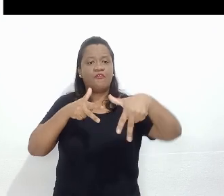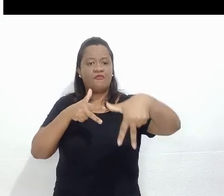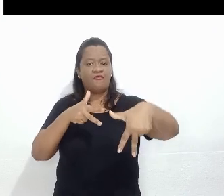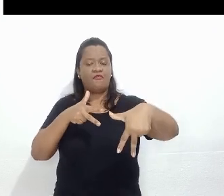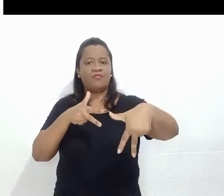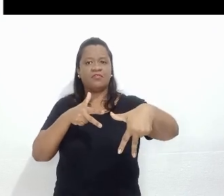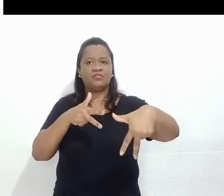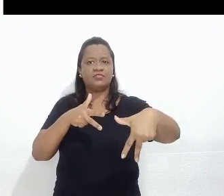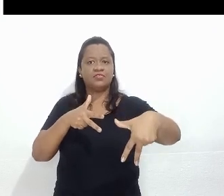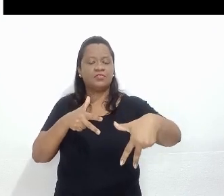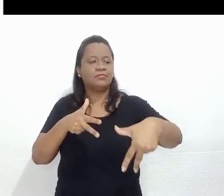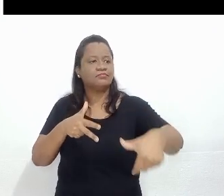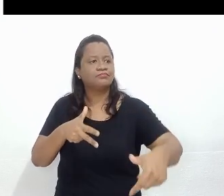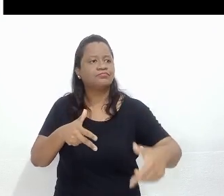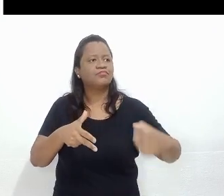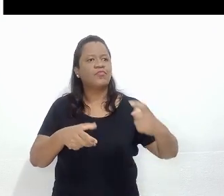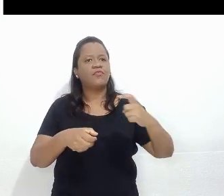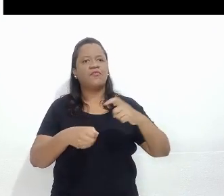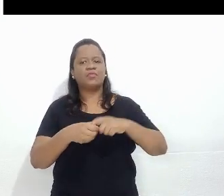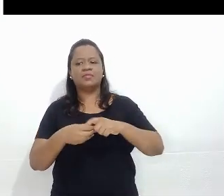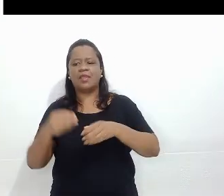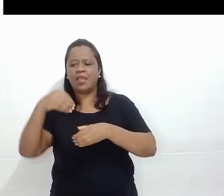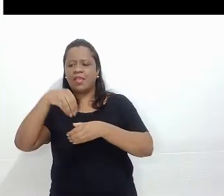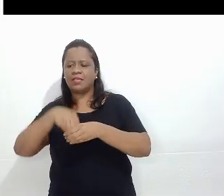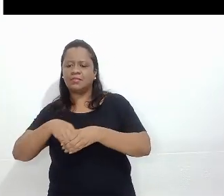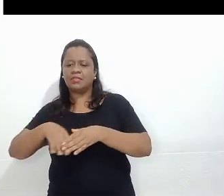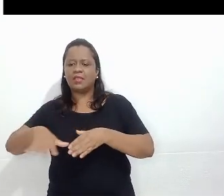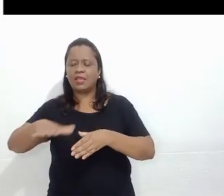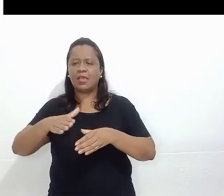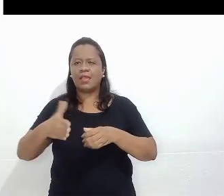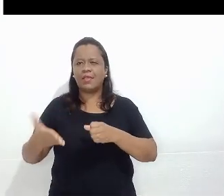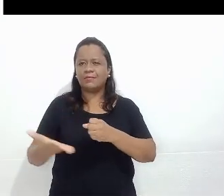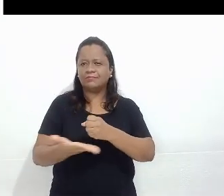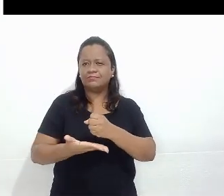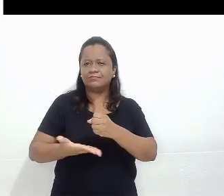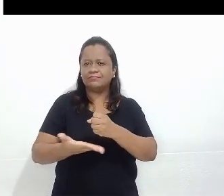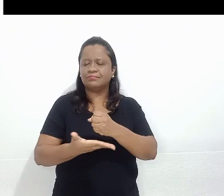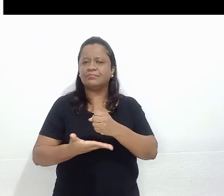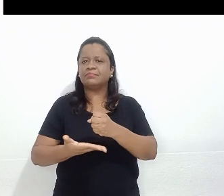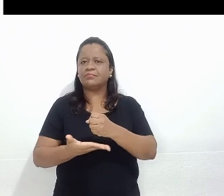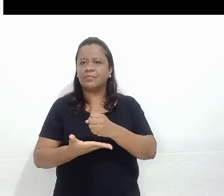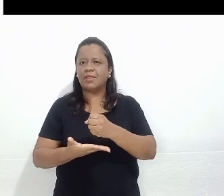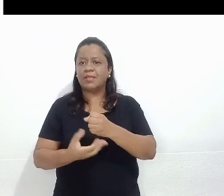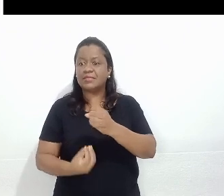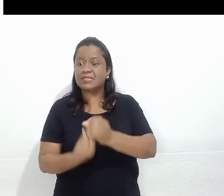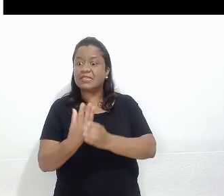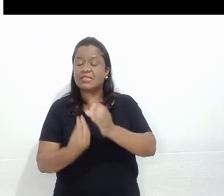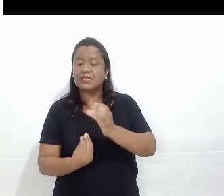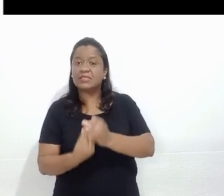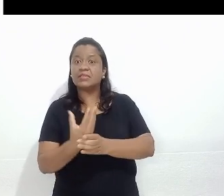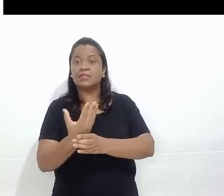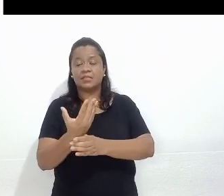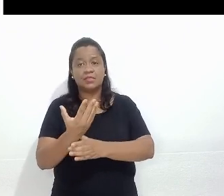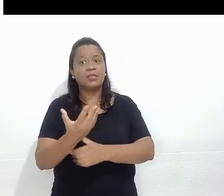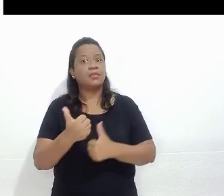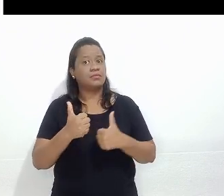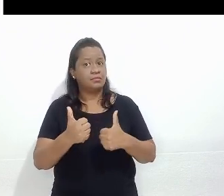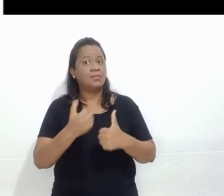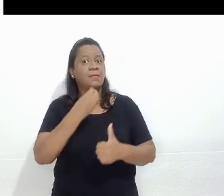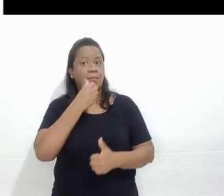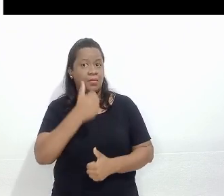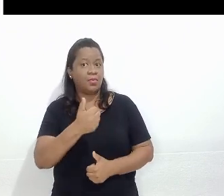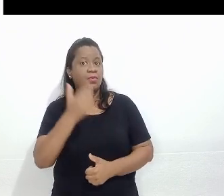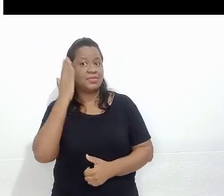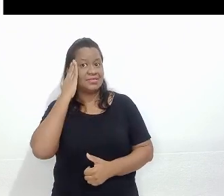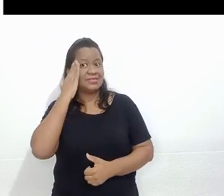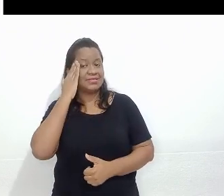entrar no universo de onde que é a raiz, né? onde cria, né, de criação, isso é muito bom, e